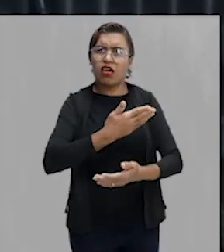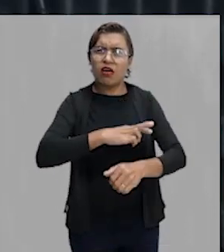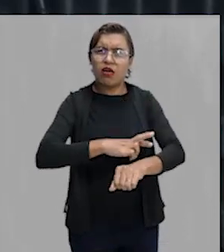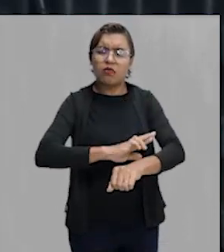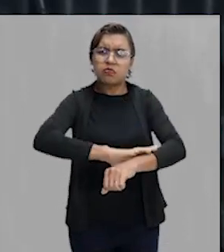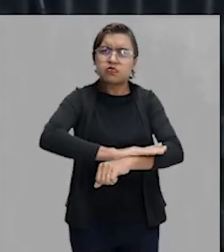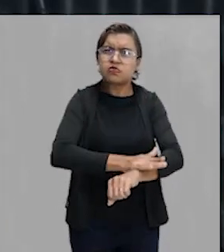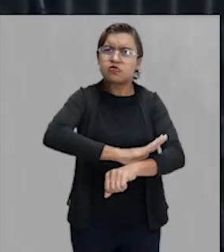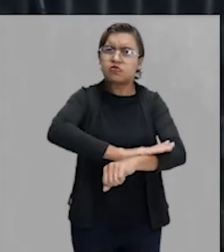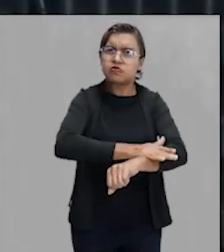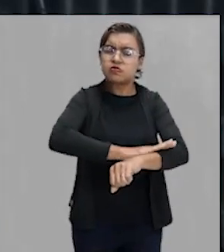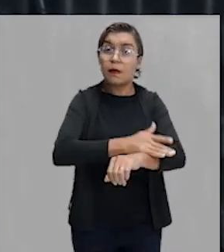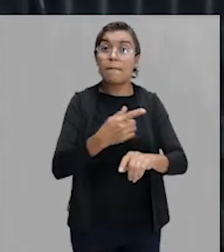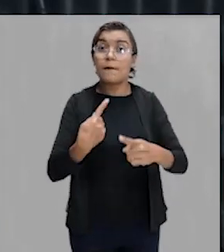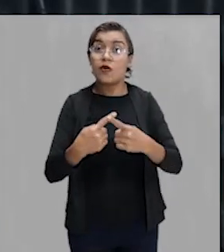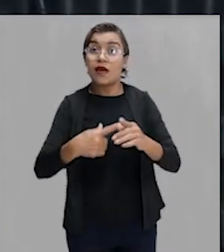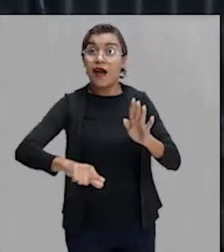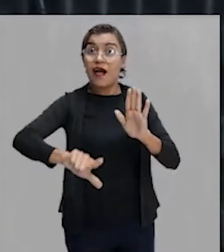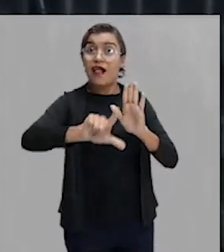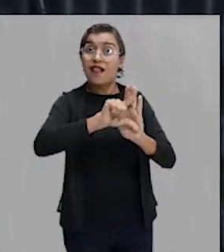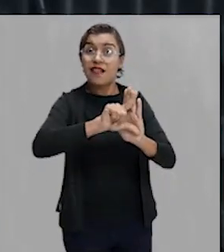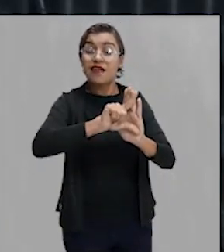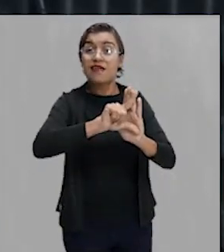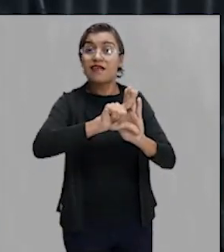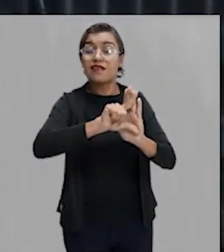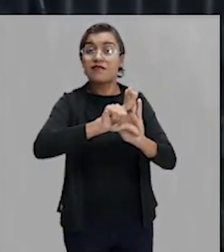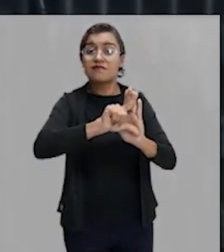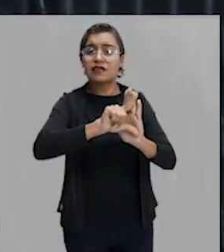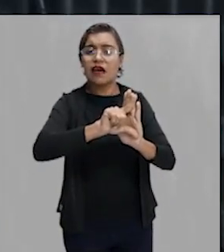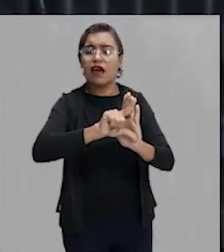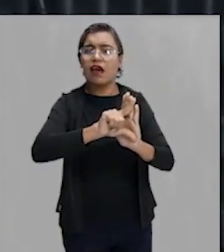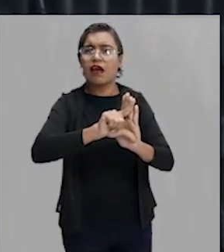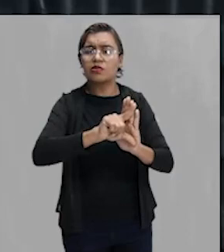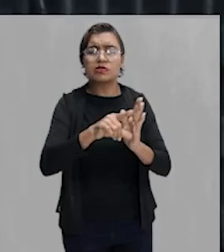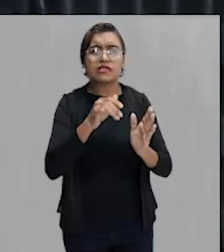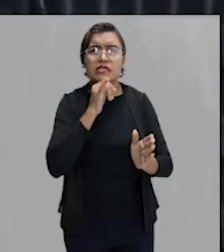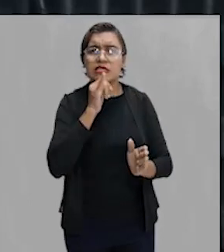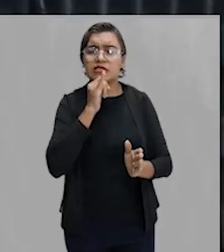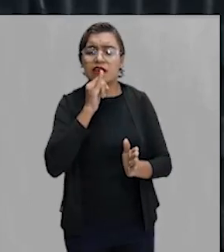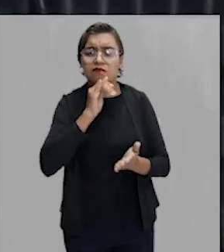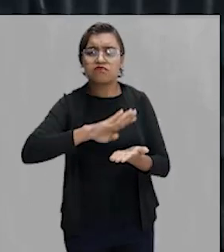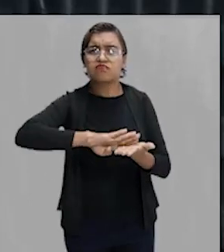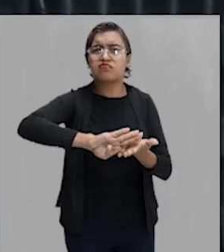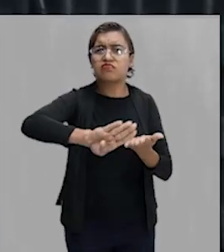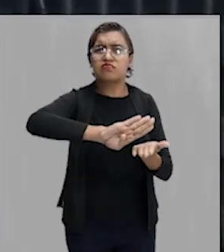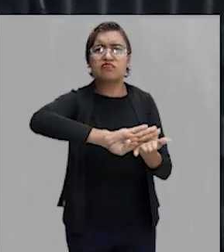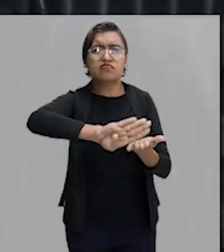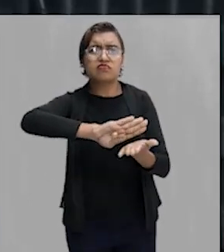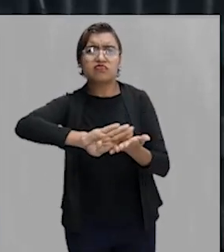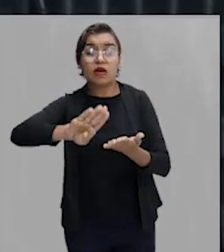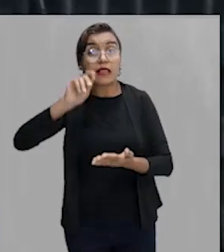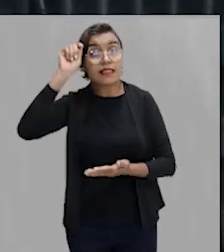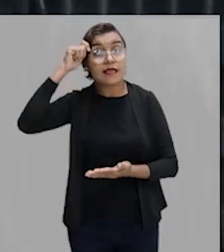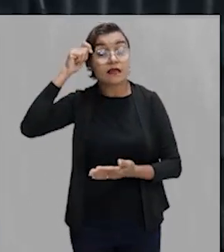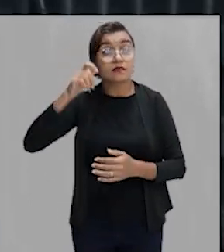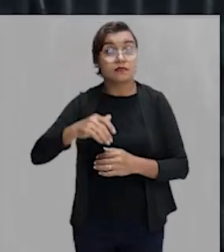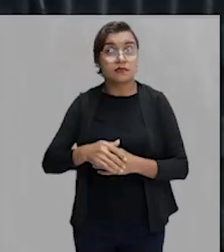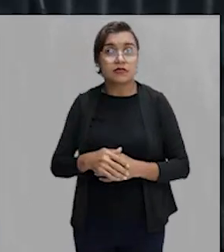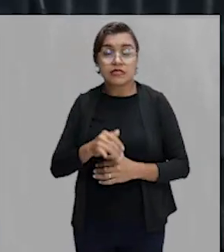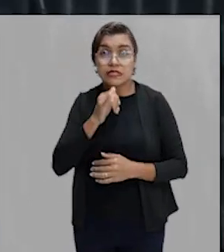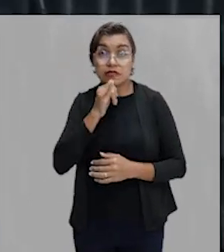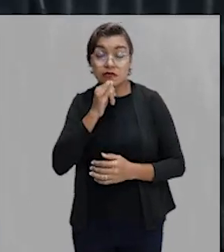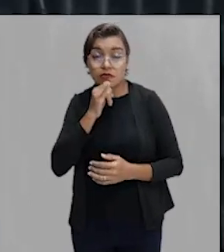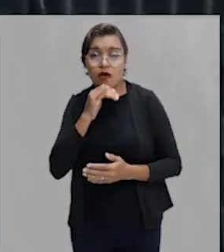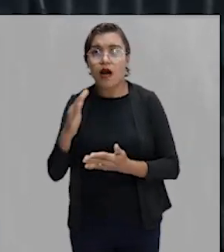são segregacionistas. Elas segregavam racialmente parcelas da população norte-americana. E vários direitos